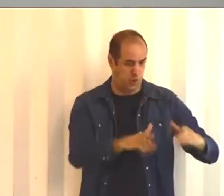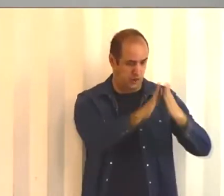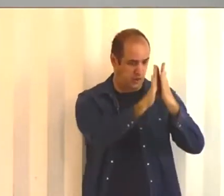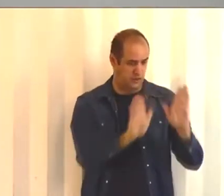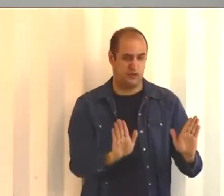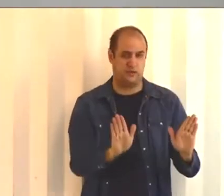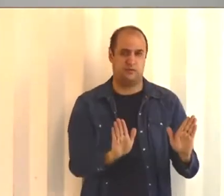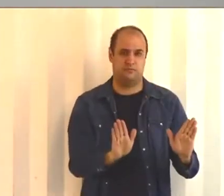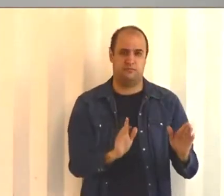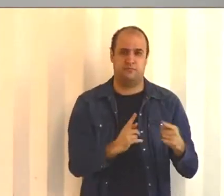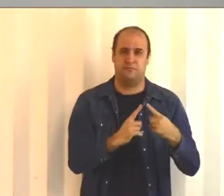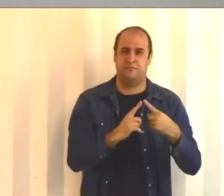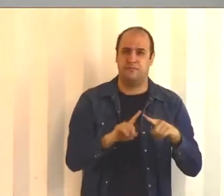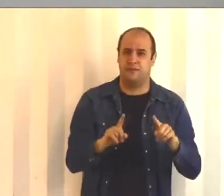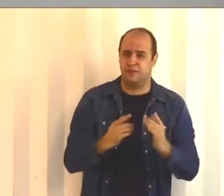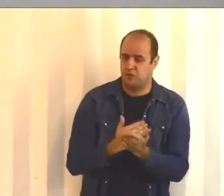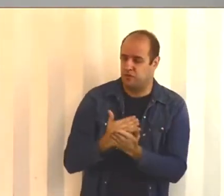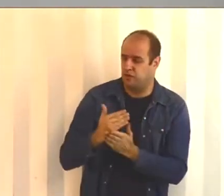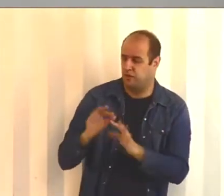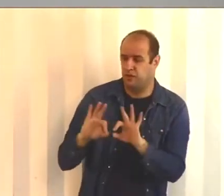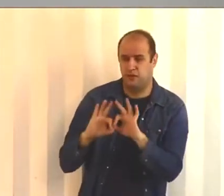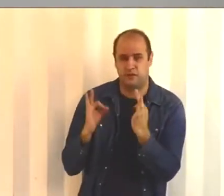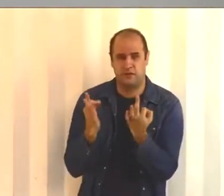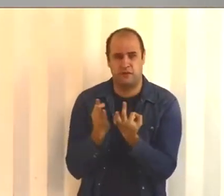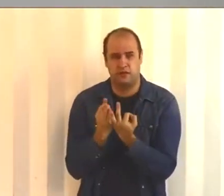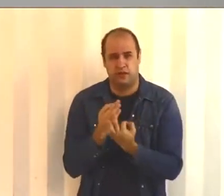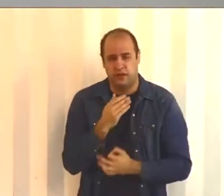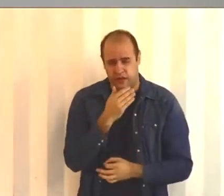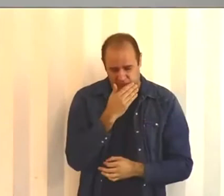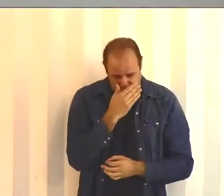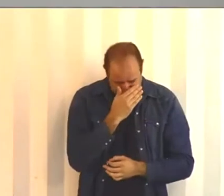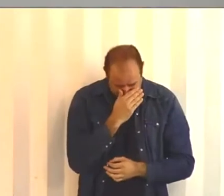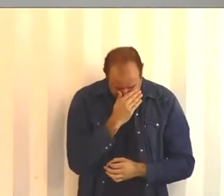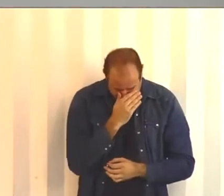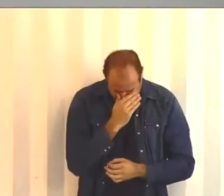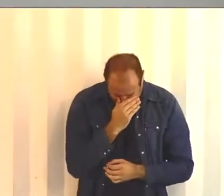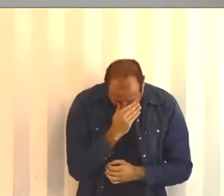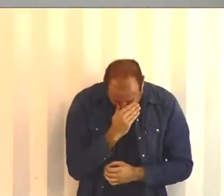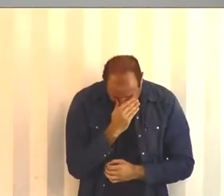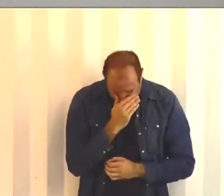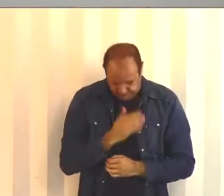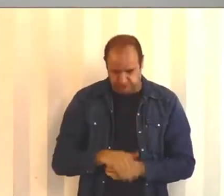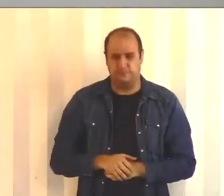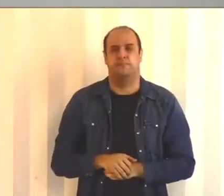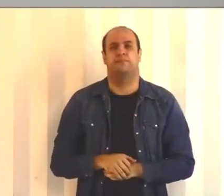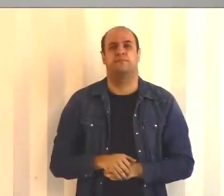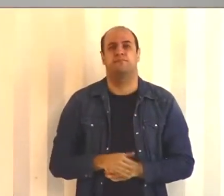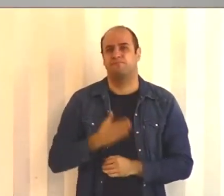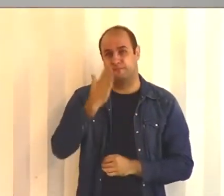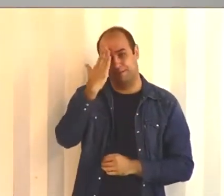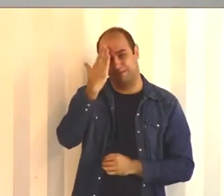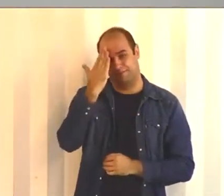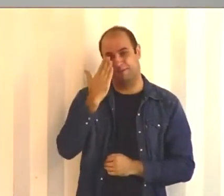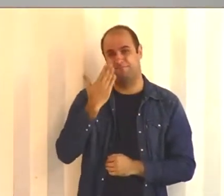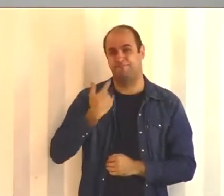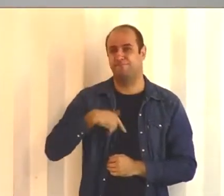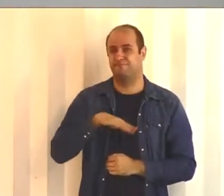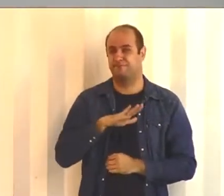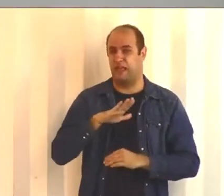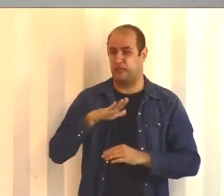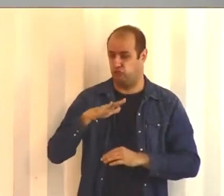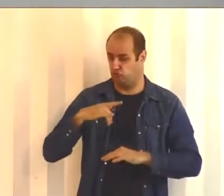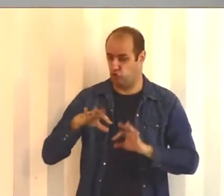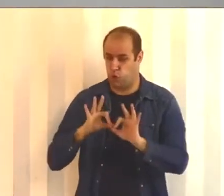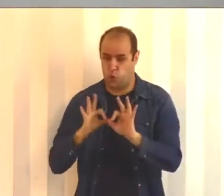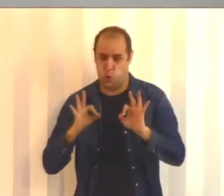adoração. Mas a adoração começa na família. Eu sei, por conta desse distanciamento muito grande dos